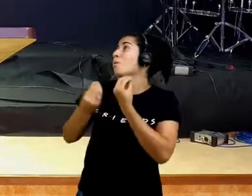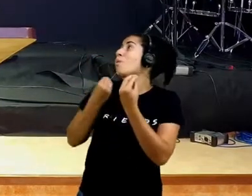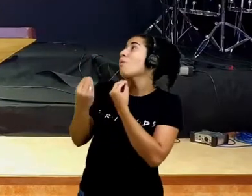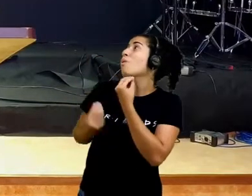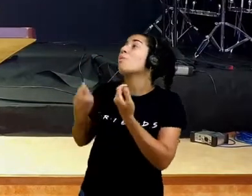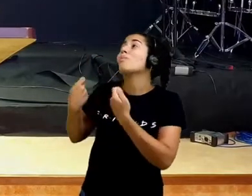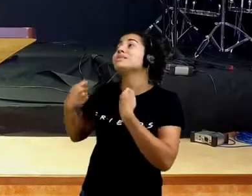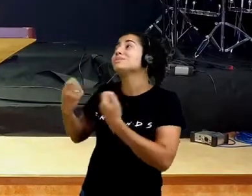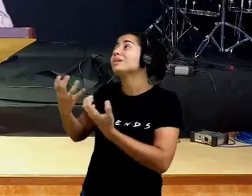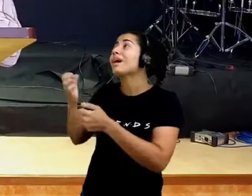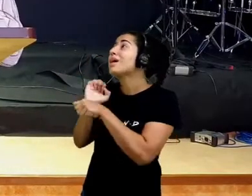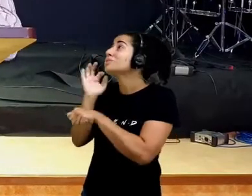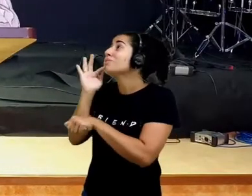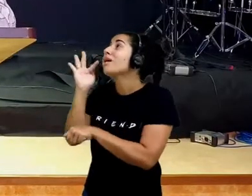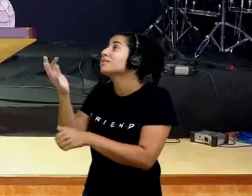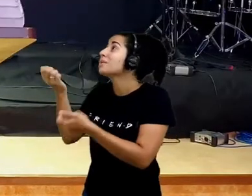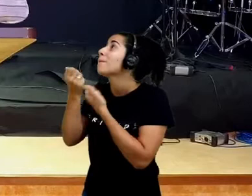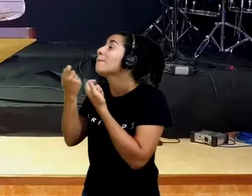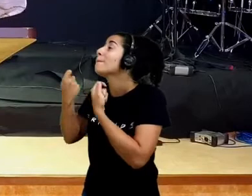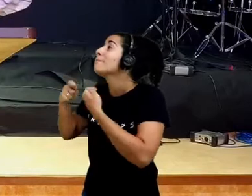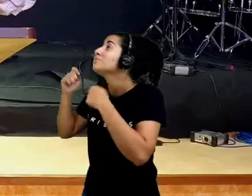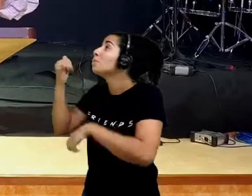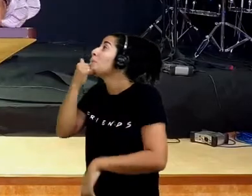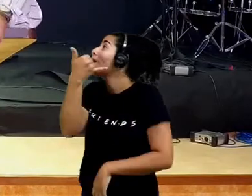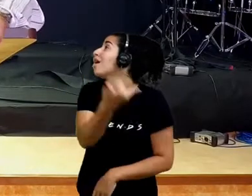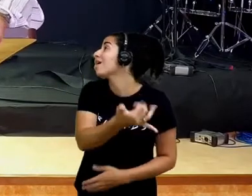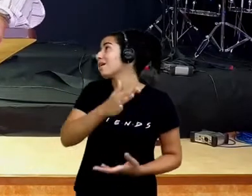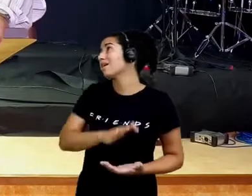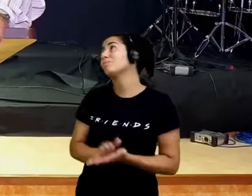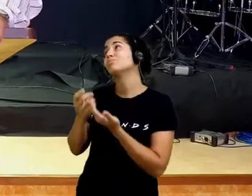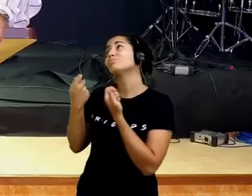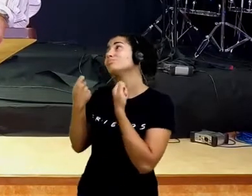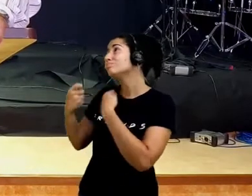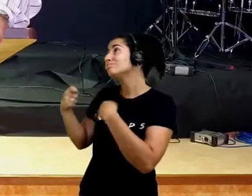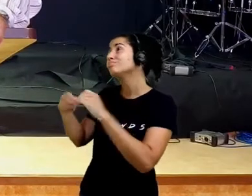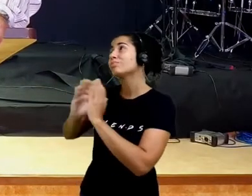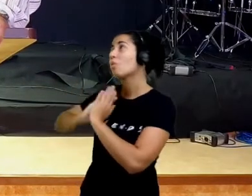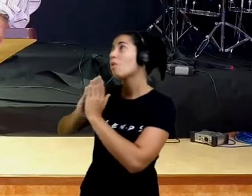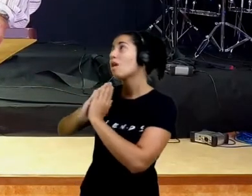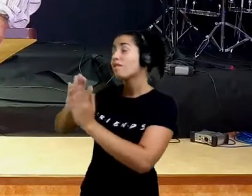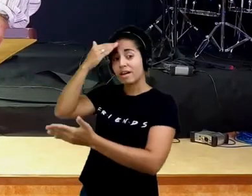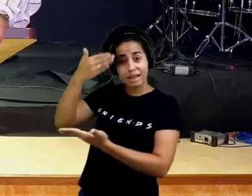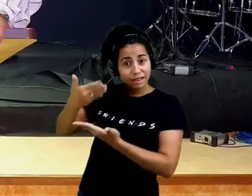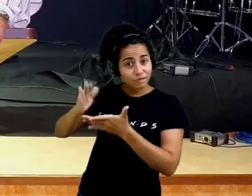Senhor o perdão. Jeremias esperava em Deus a